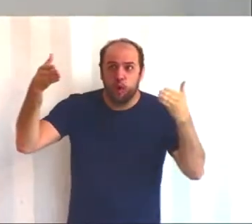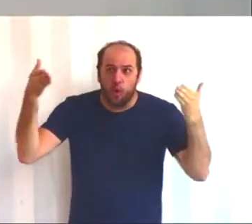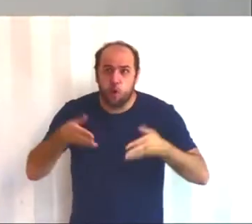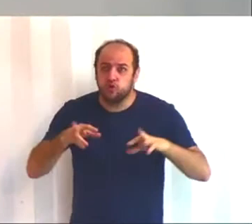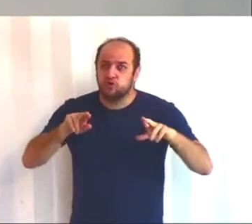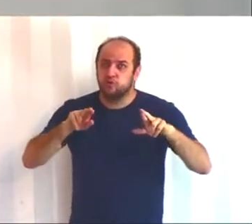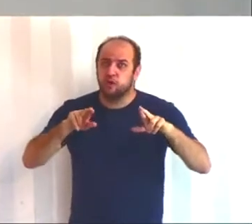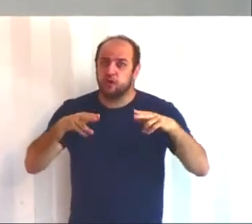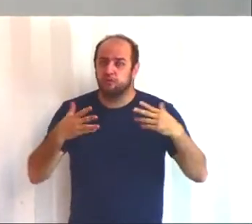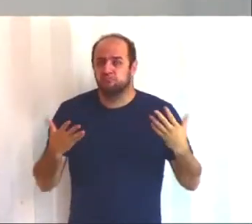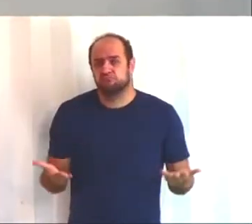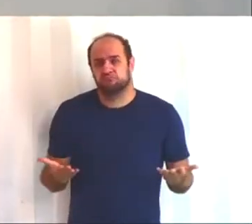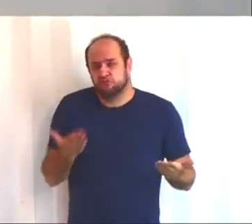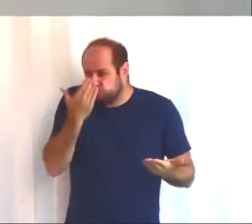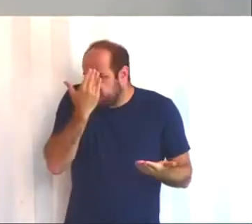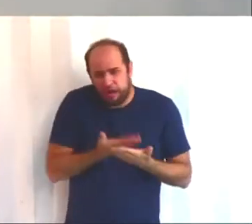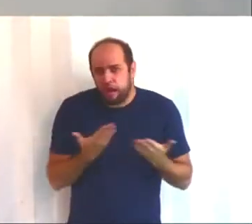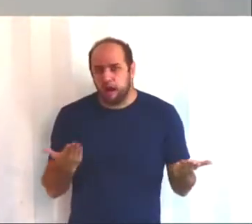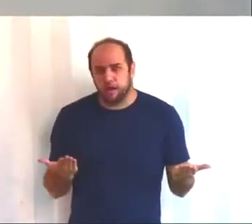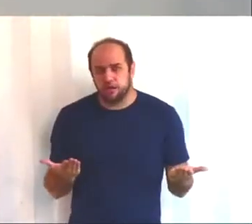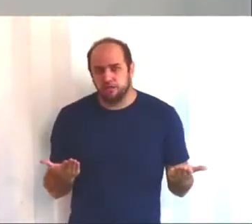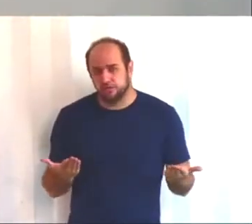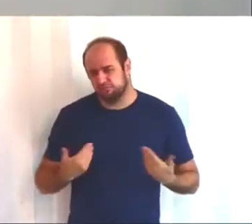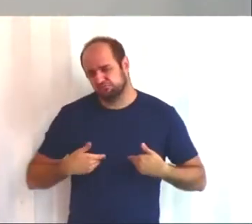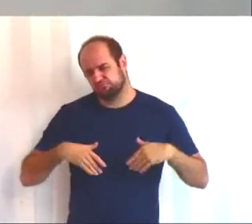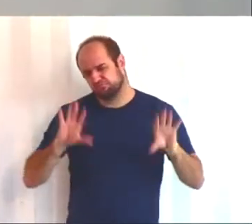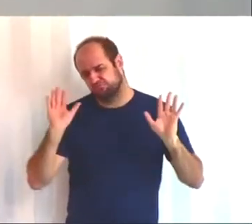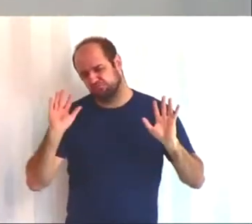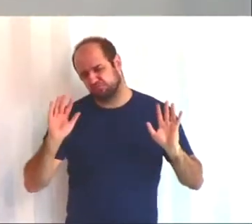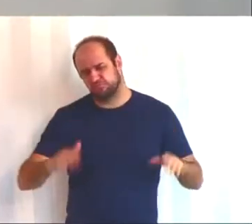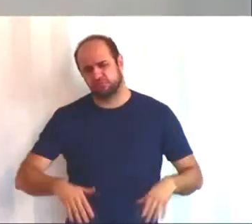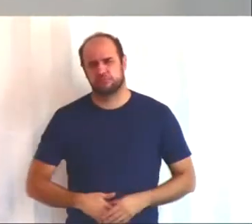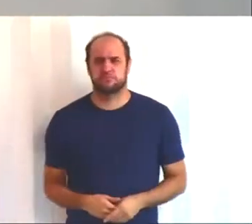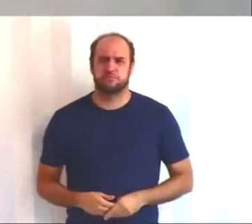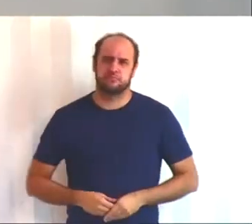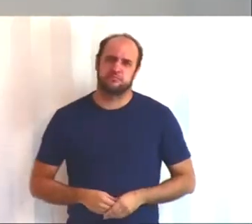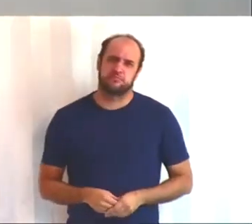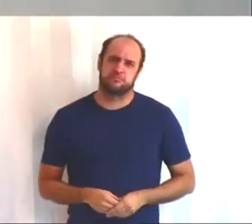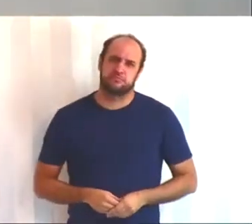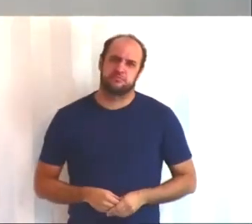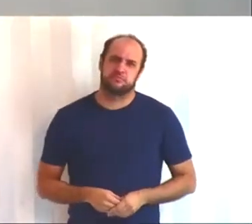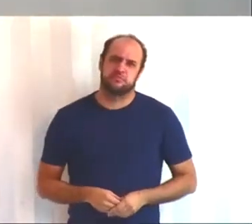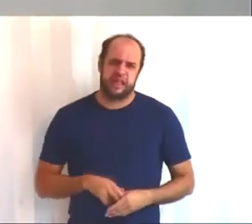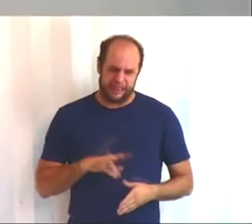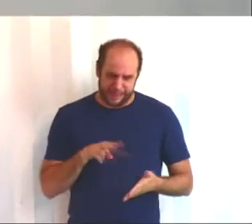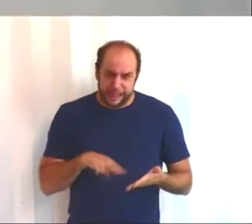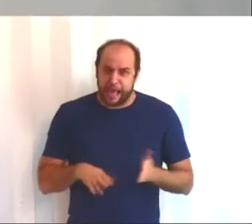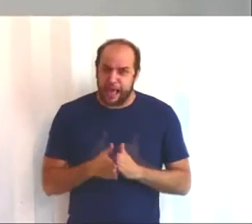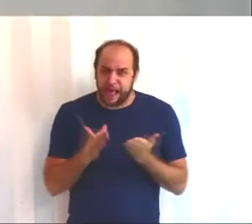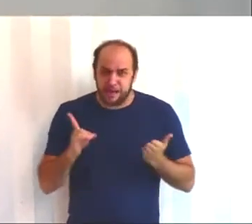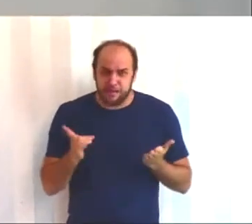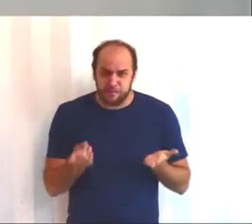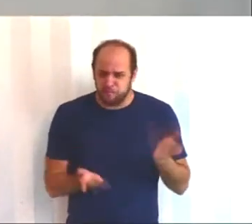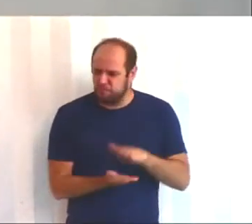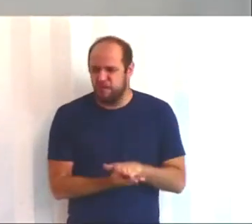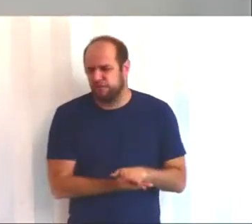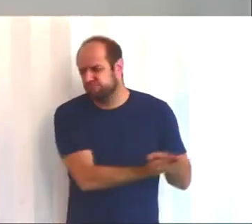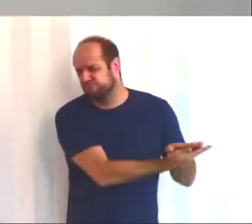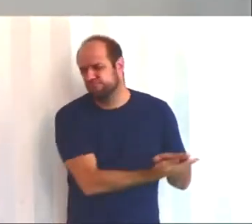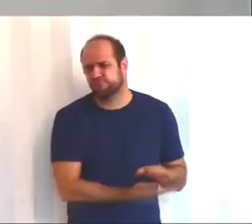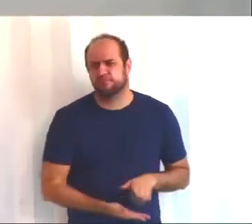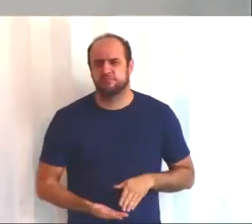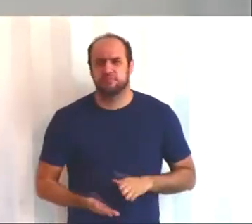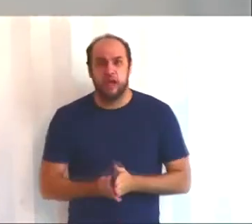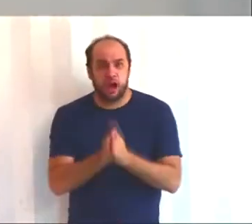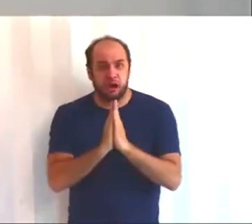motivos para descansarmos e dormirmos em berço esplêndido. Que ler a Bíblia, vou fechar a Bíblia.